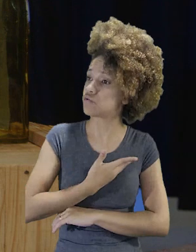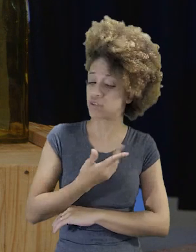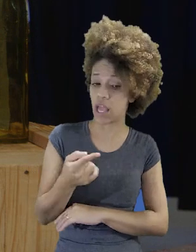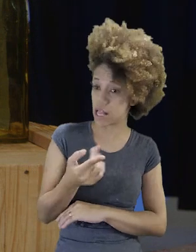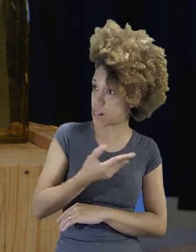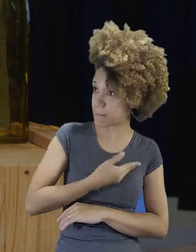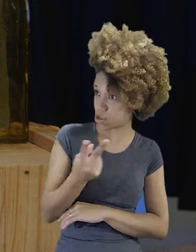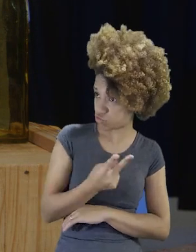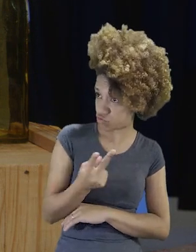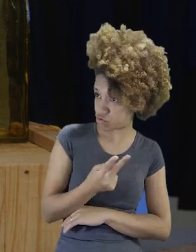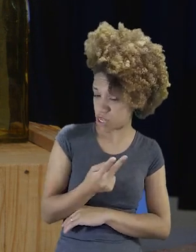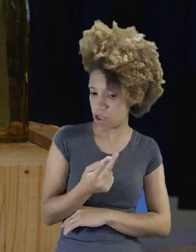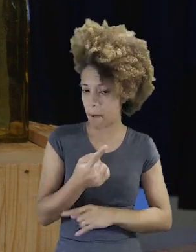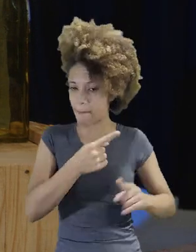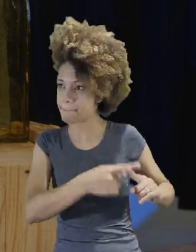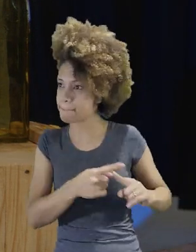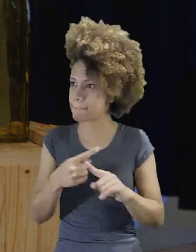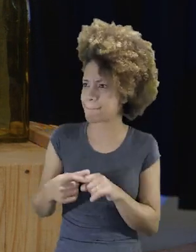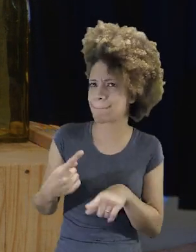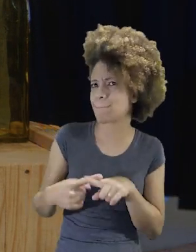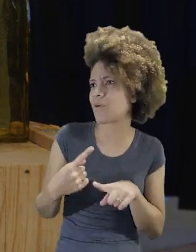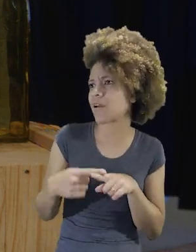um mal entendido porque o